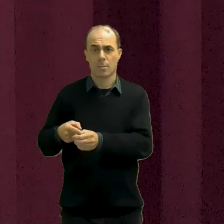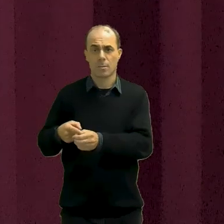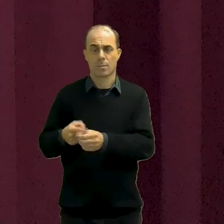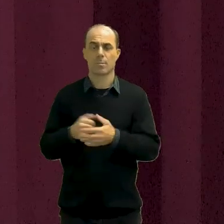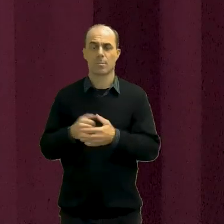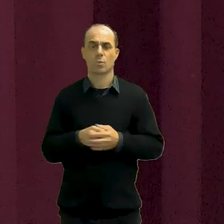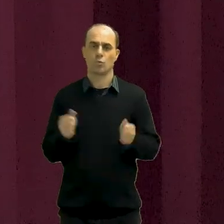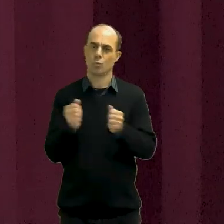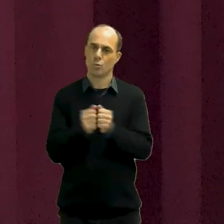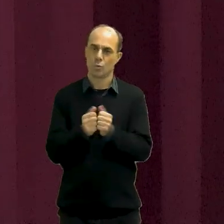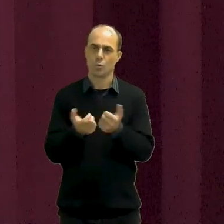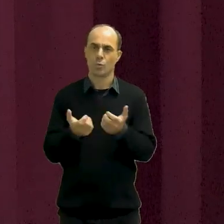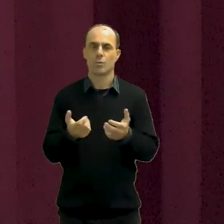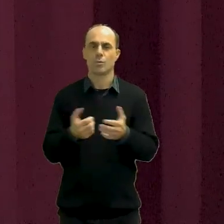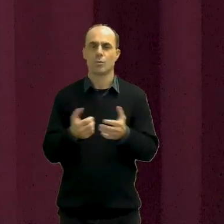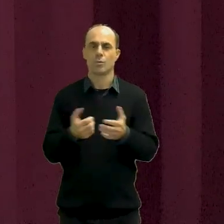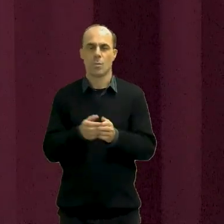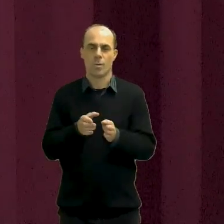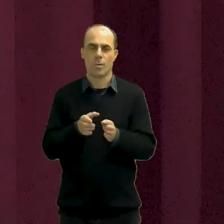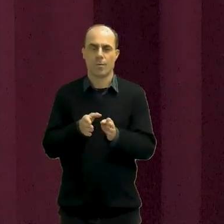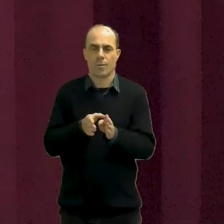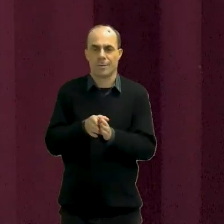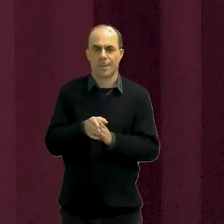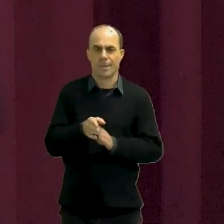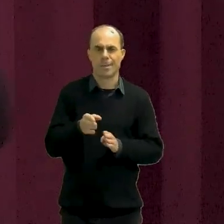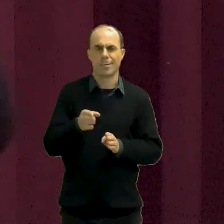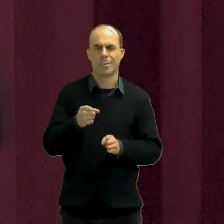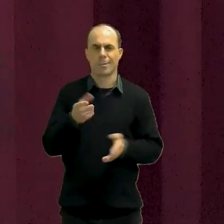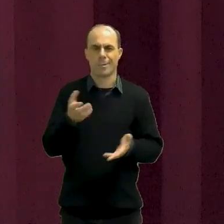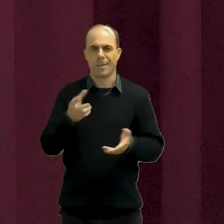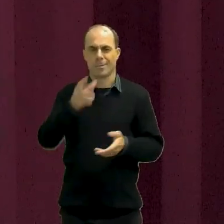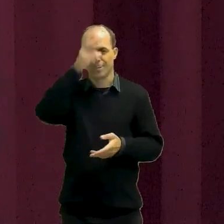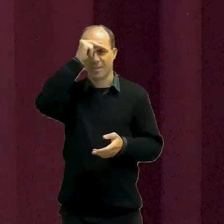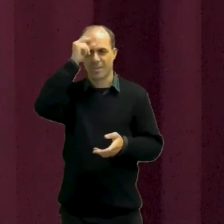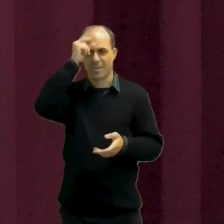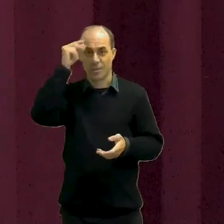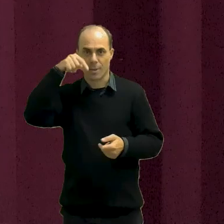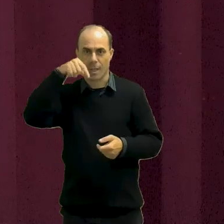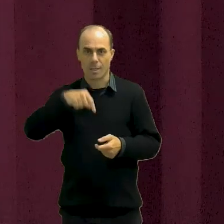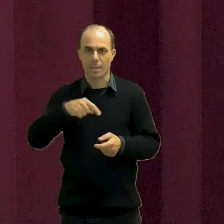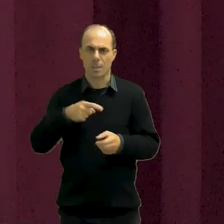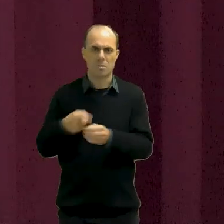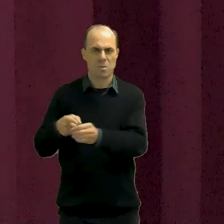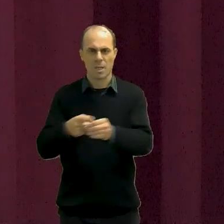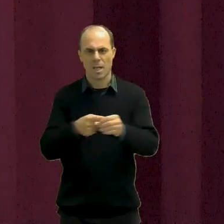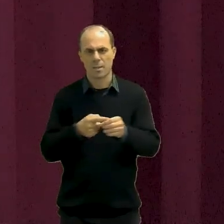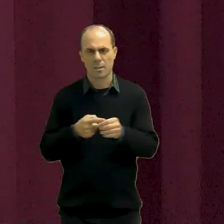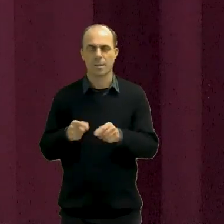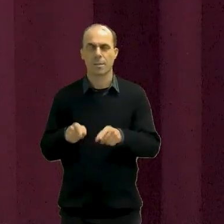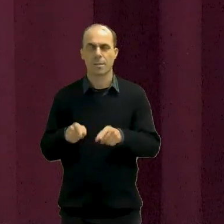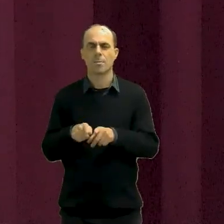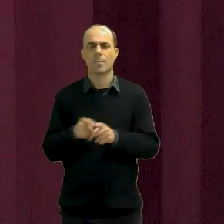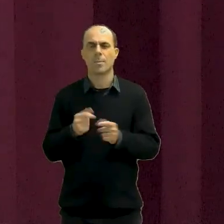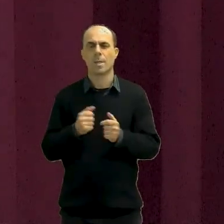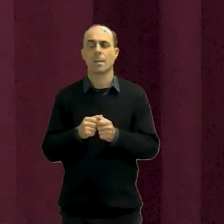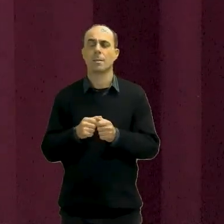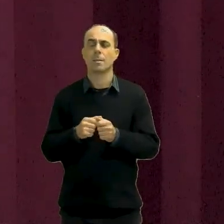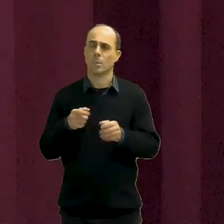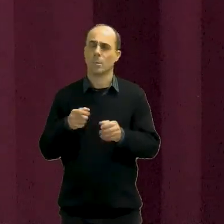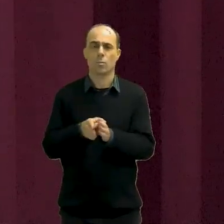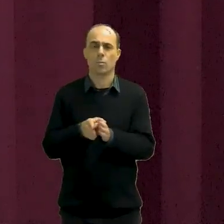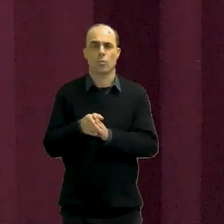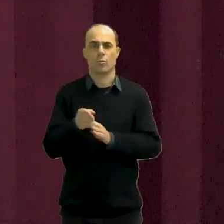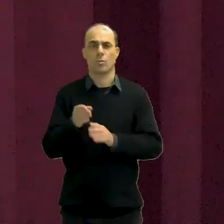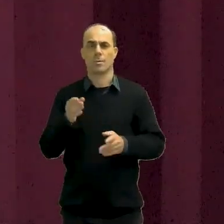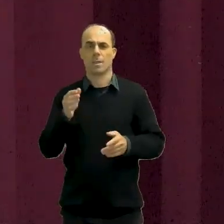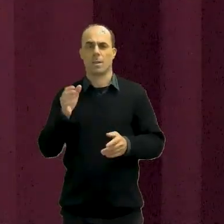hoje nós temos um Conselho Municipal municipais em cada município mas nós temos também Um Conselho Estadual da pessoa com deficiência